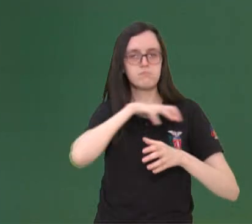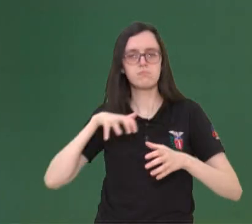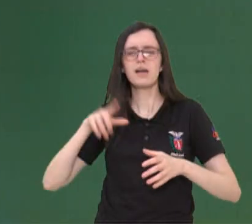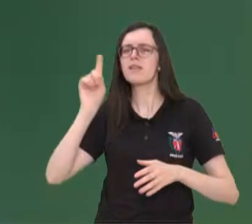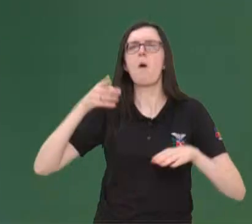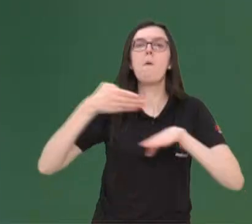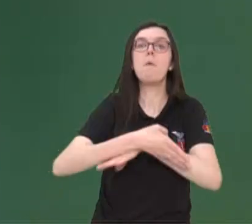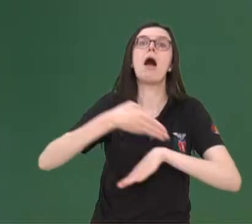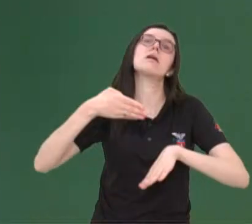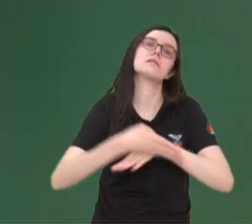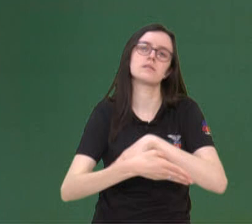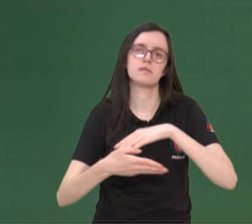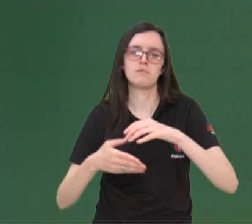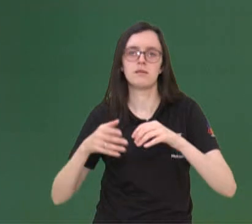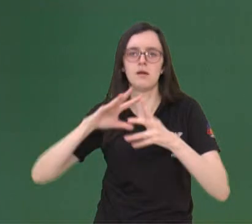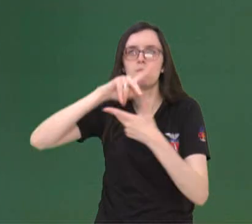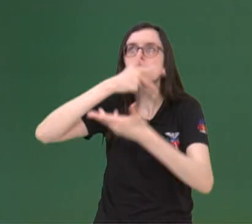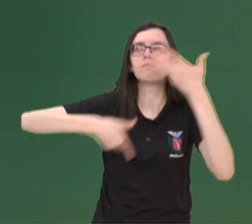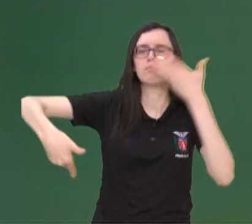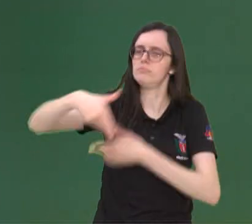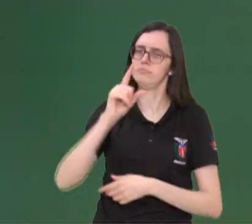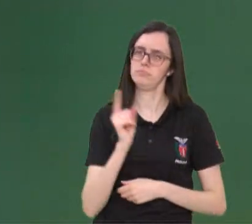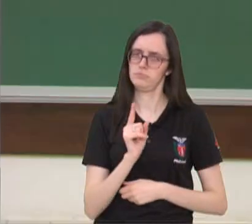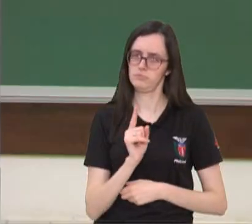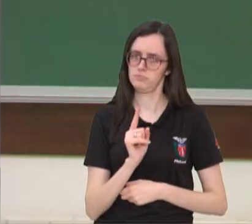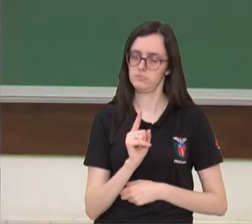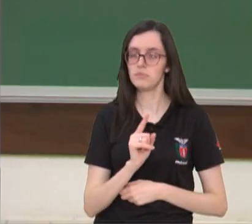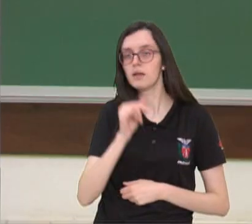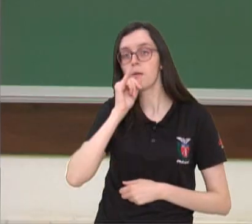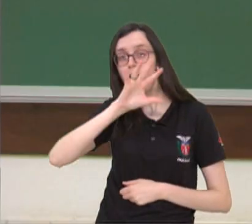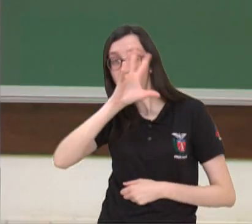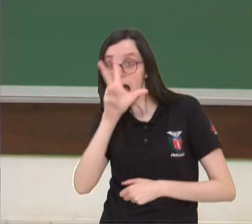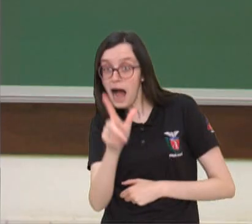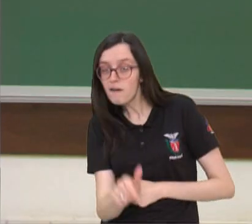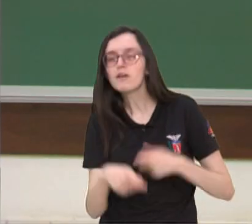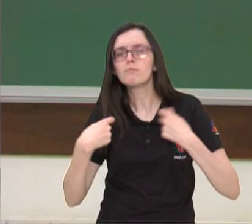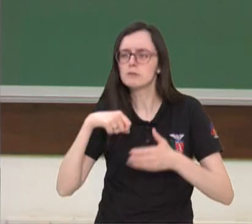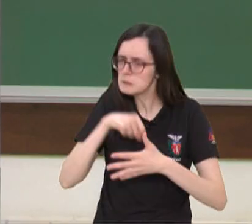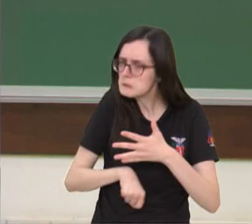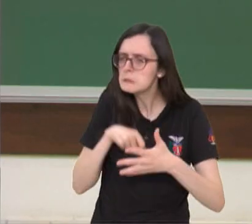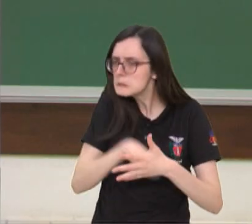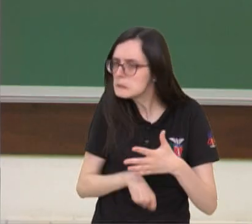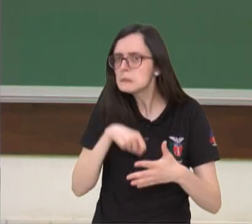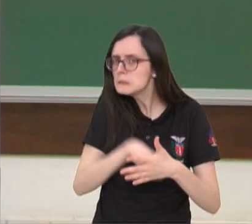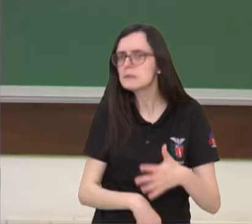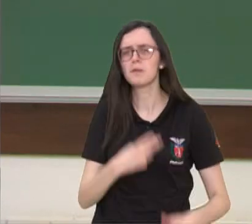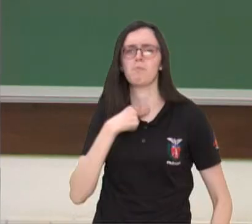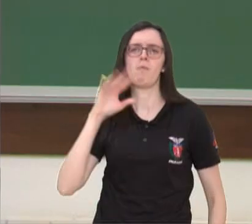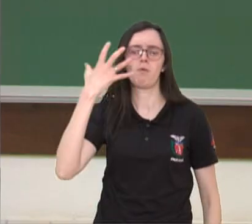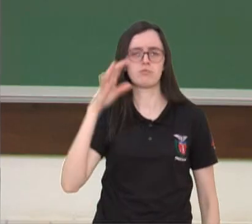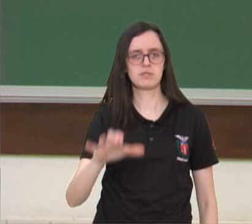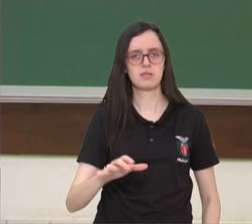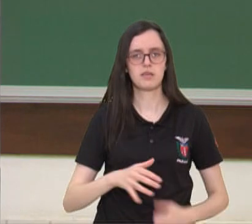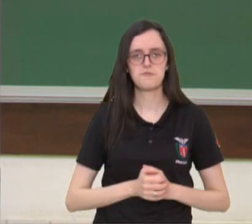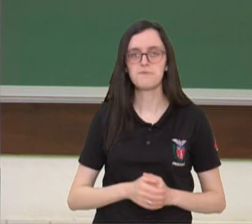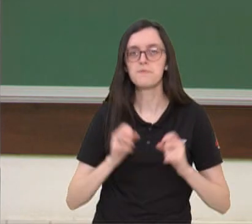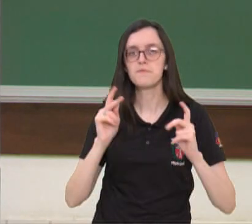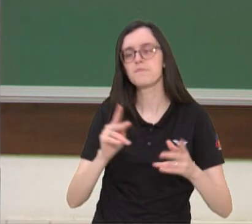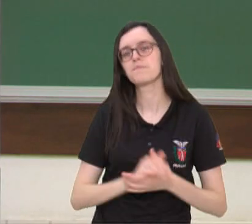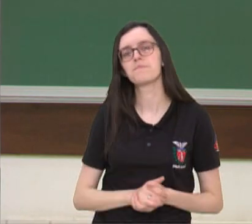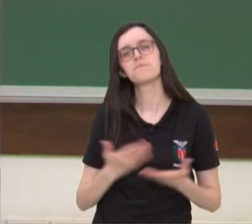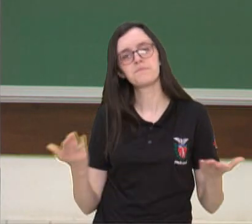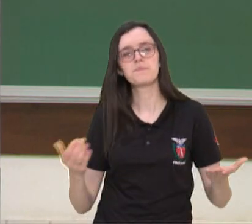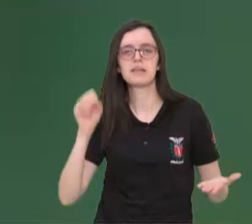não participam do mundo global, o qual a África deveria lutar para que isso não acontecesse, ok?